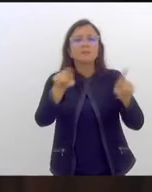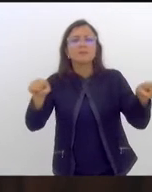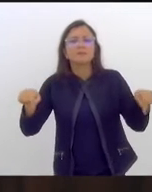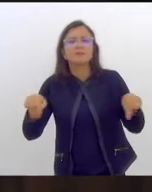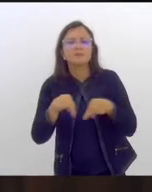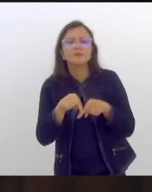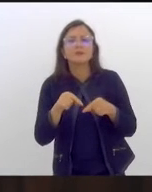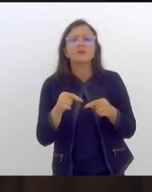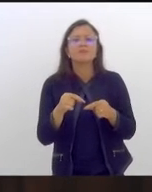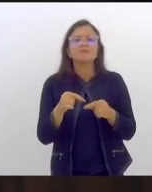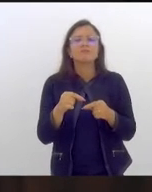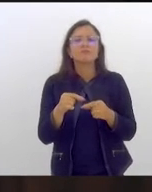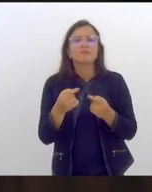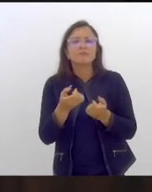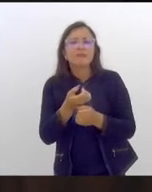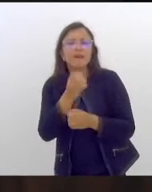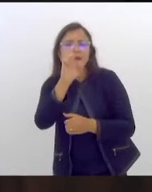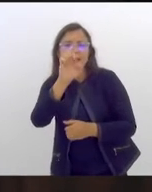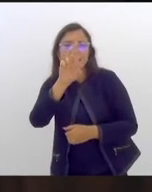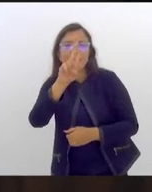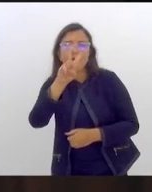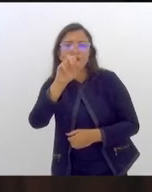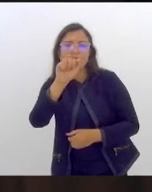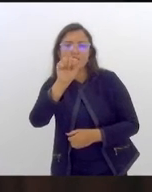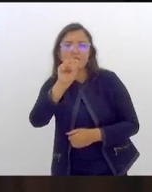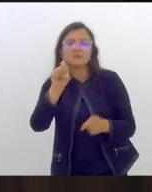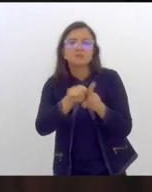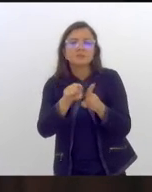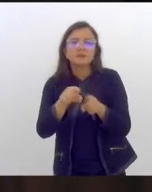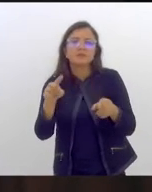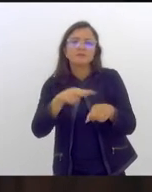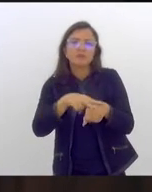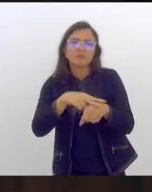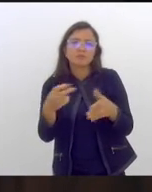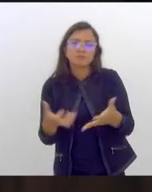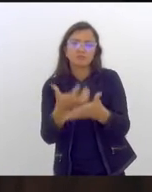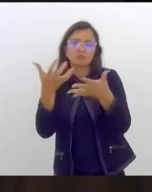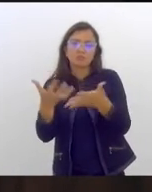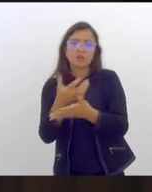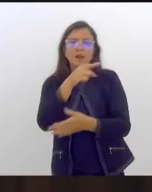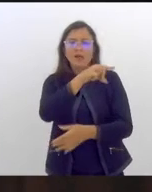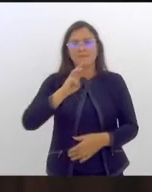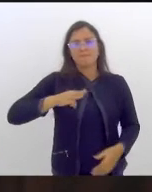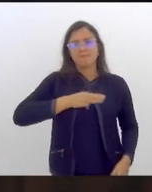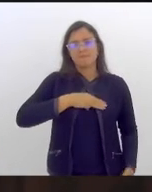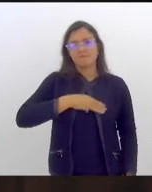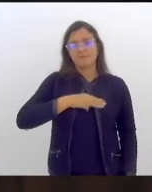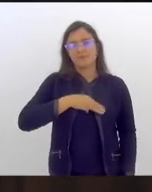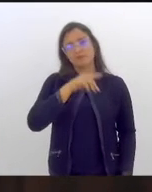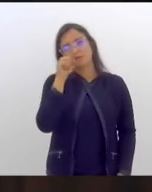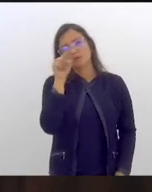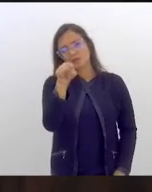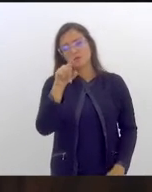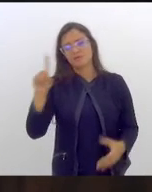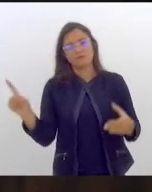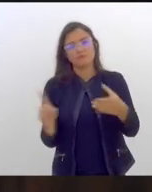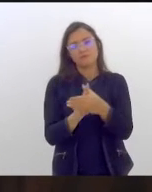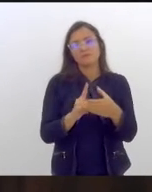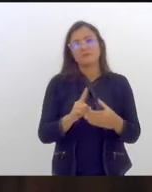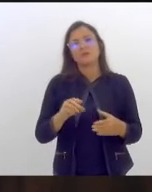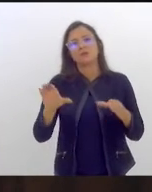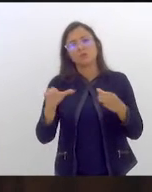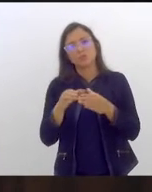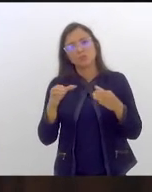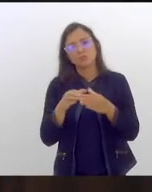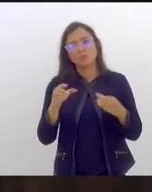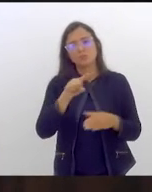do Edifício comercial Conselheiro Galvão número 58 bairro de Madureira qual faz parte integrante do complexo